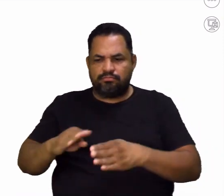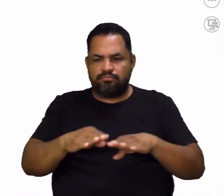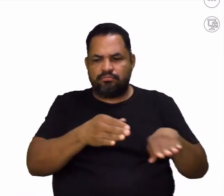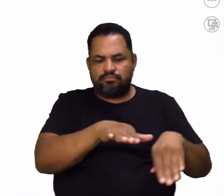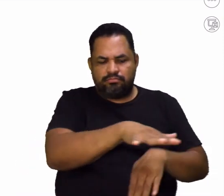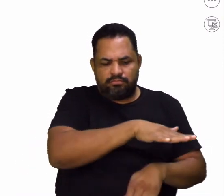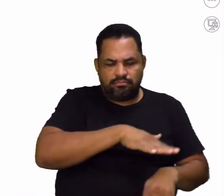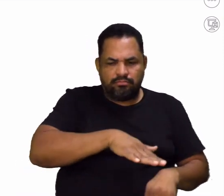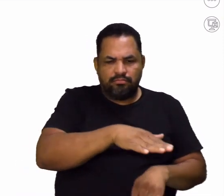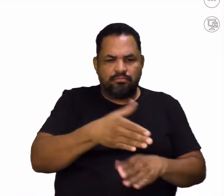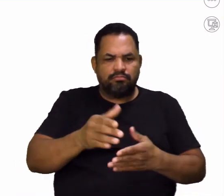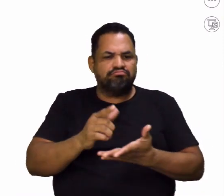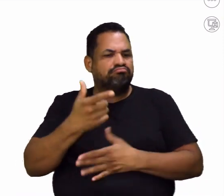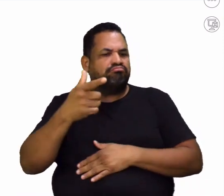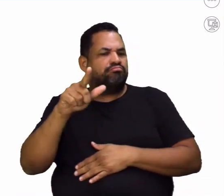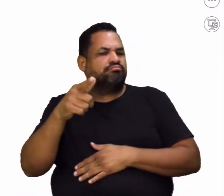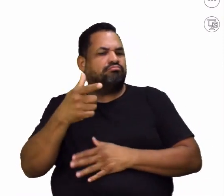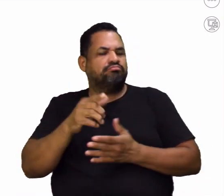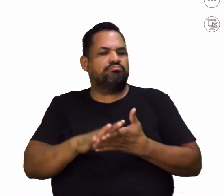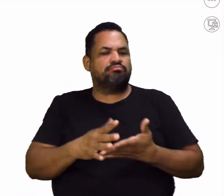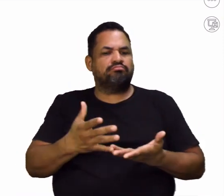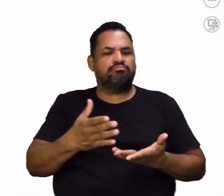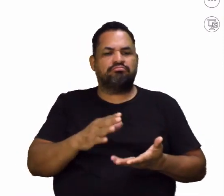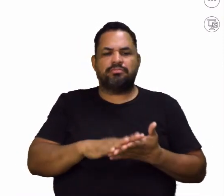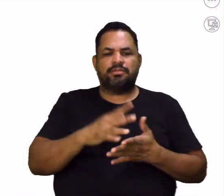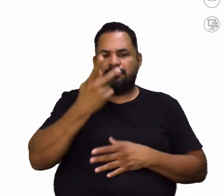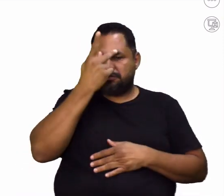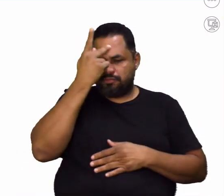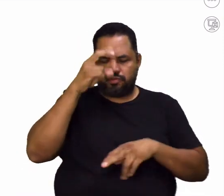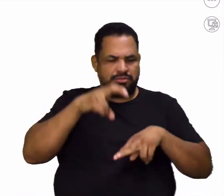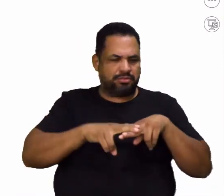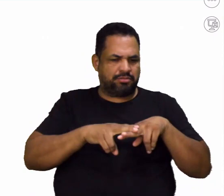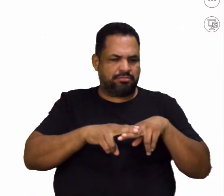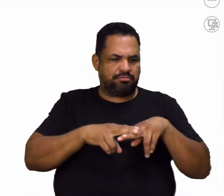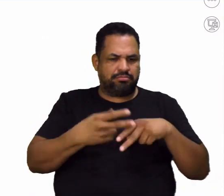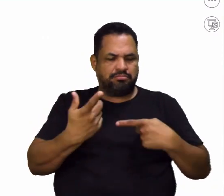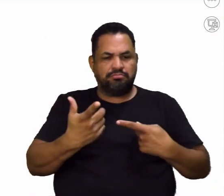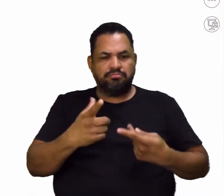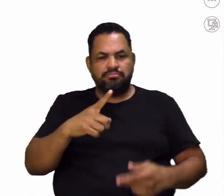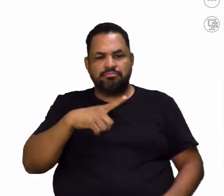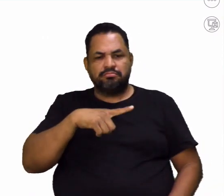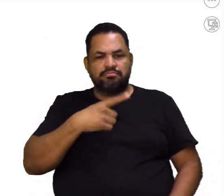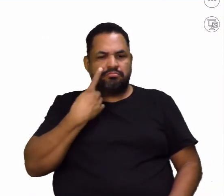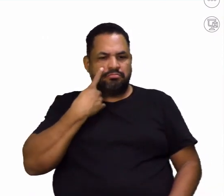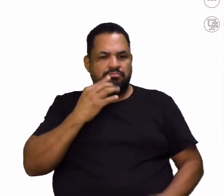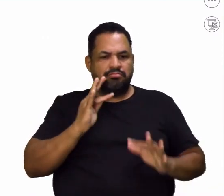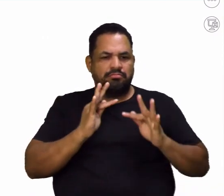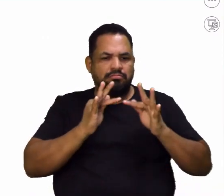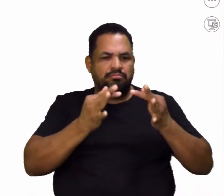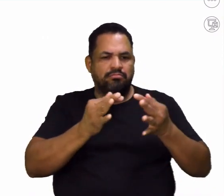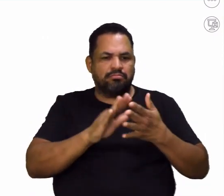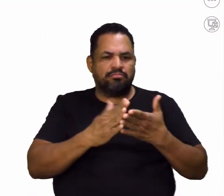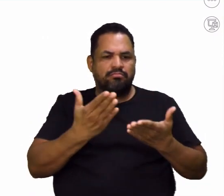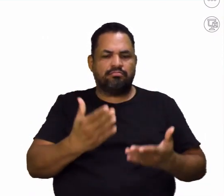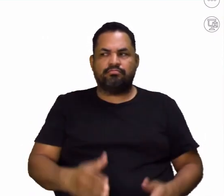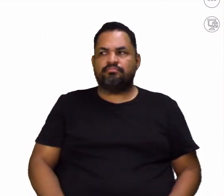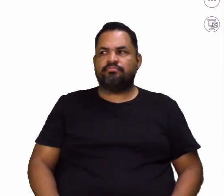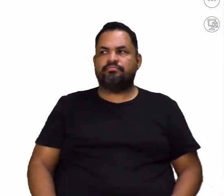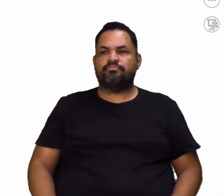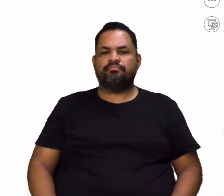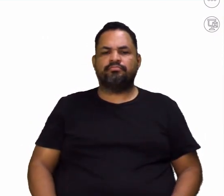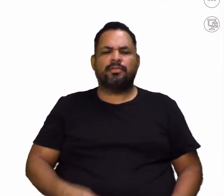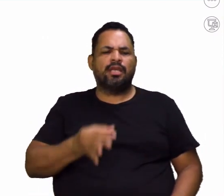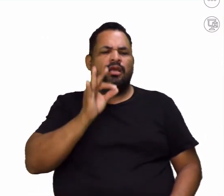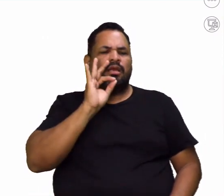ocupadas e outras estão vazias Tá certo Olha só no finalzinho eu falei